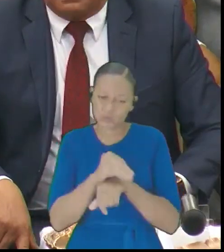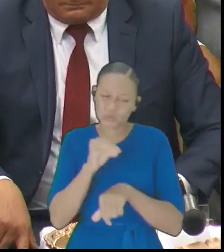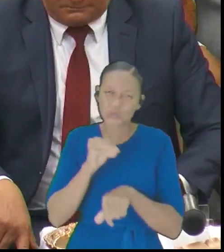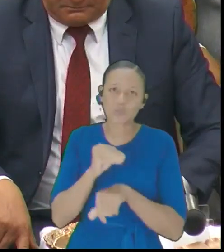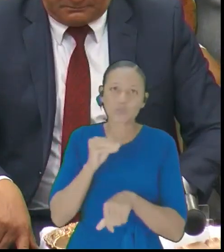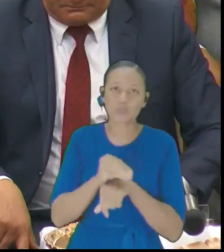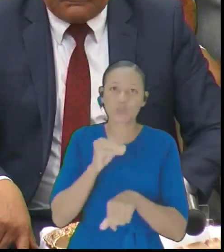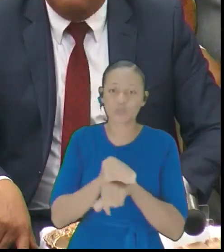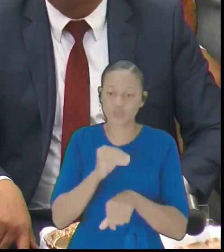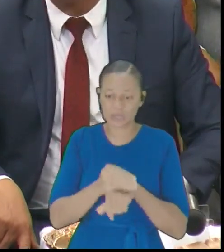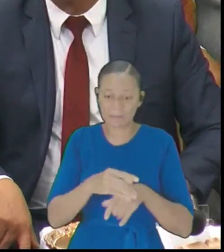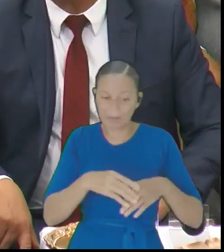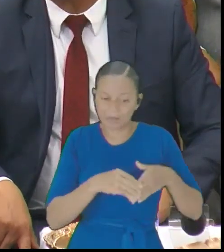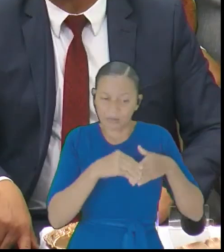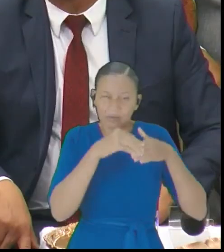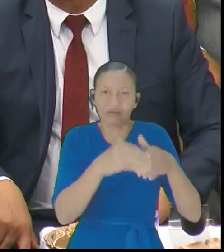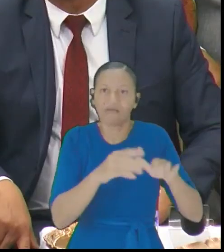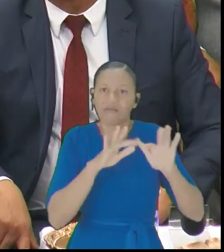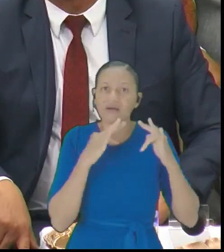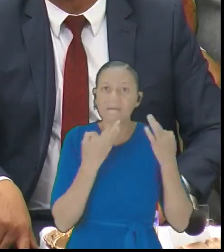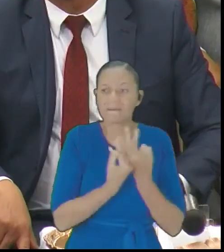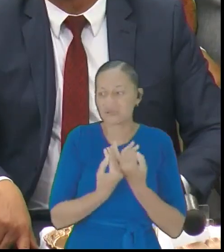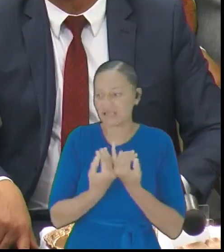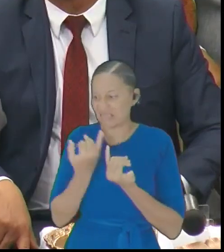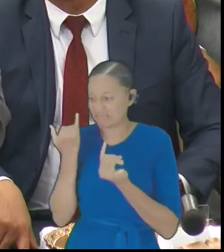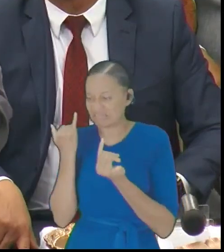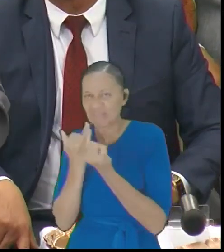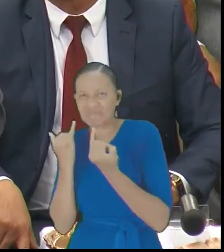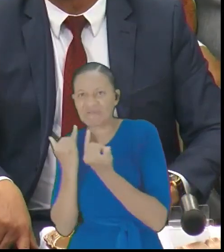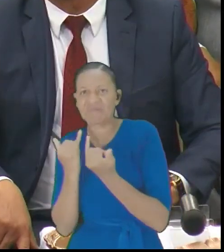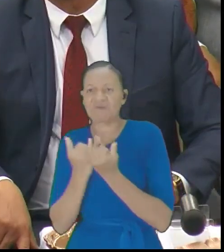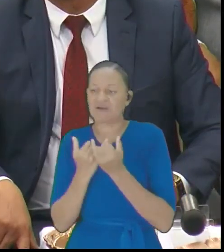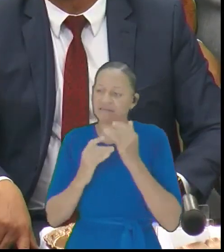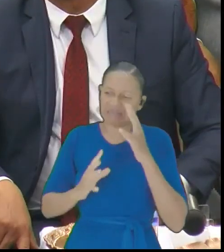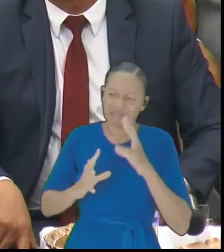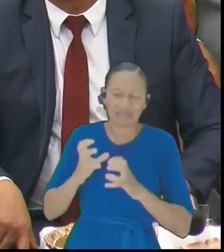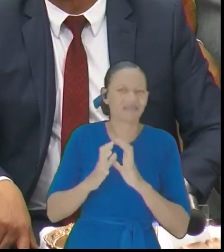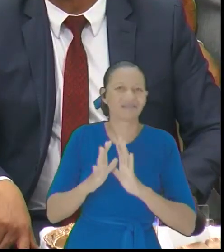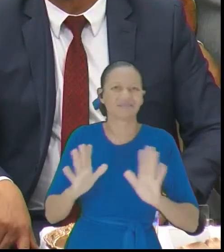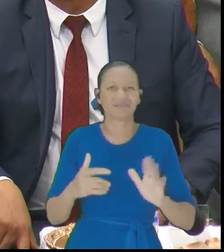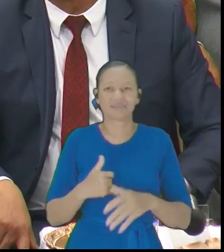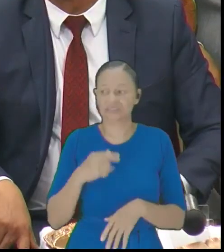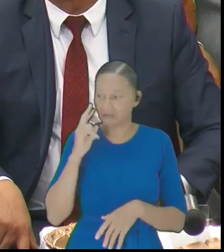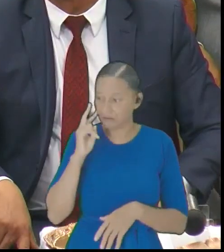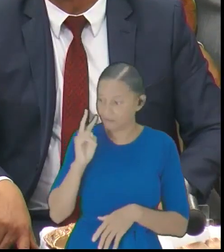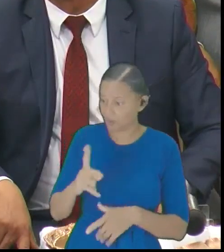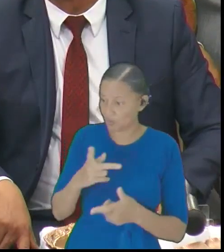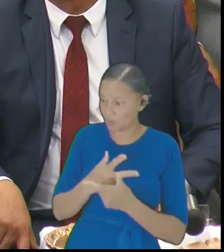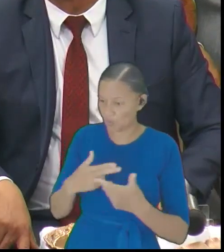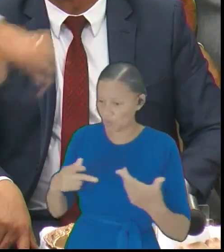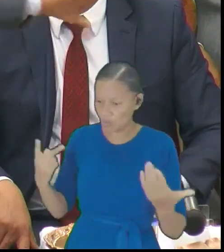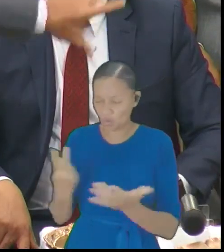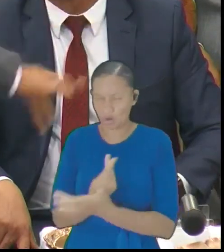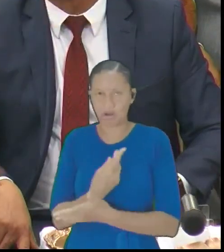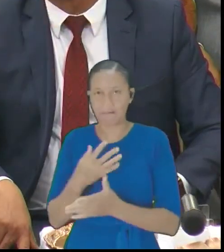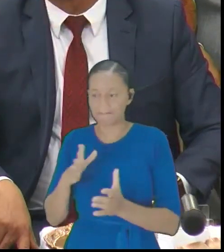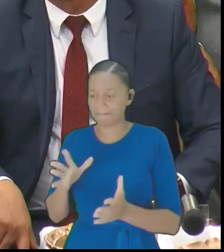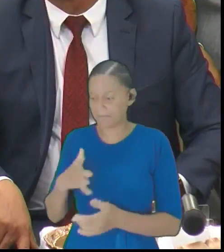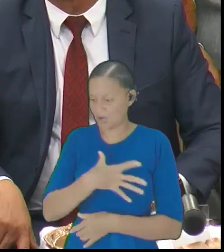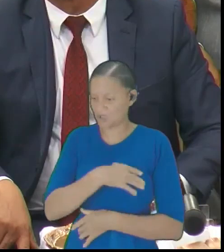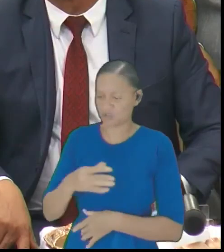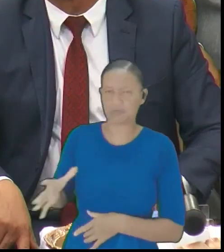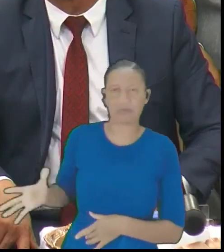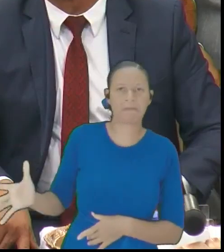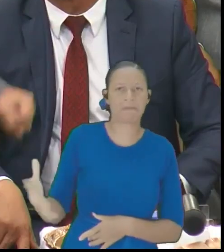está levando a sua família por causa de picuinha. Eu já vi muitos casos na igreja, irmão, qualquer coisa cata os filhos pela